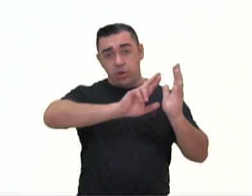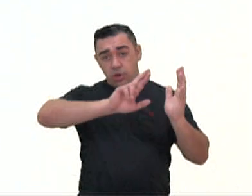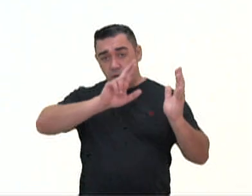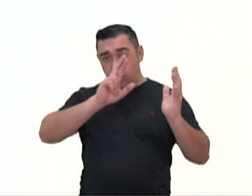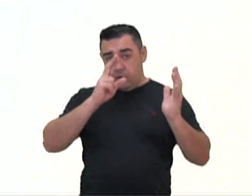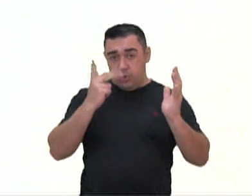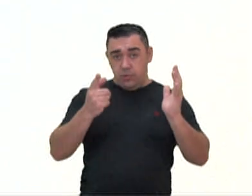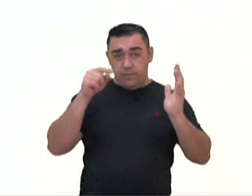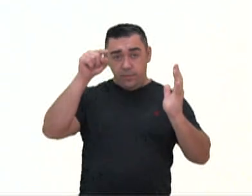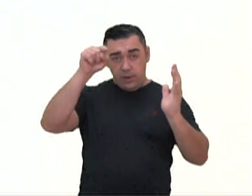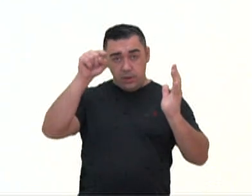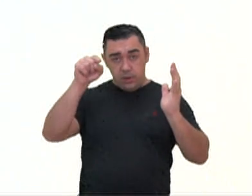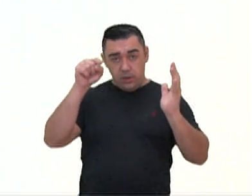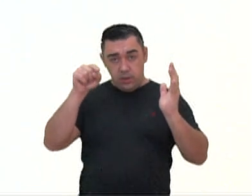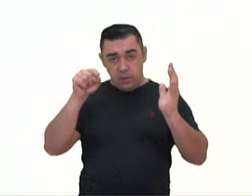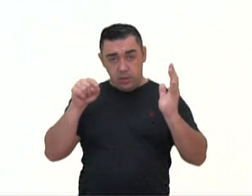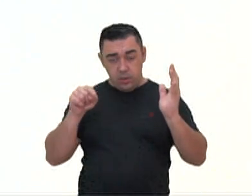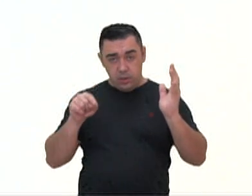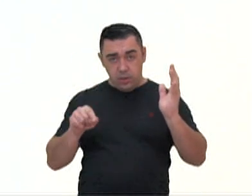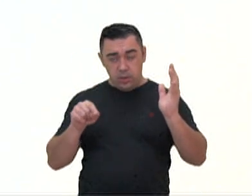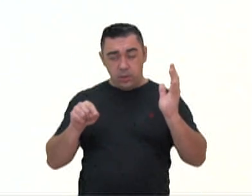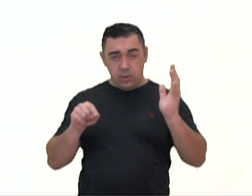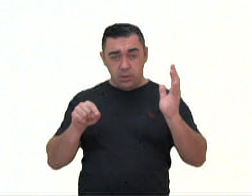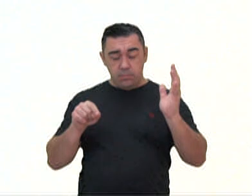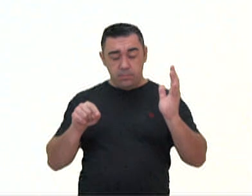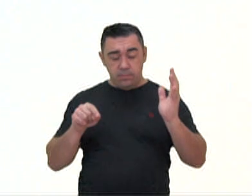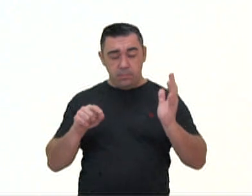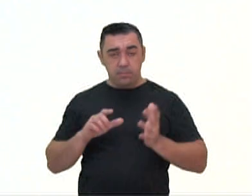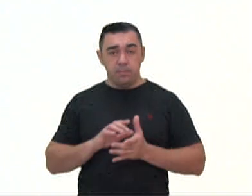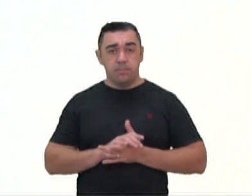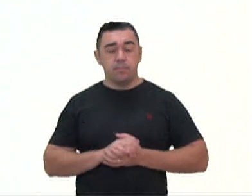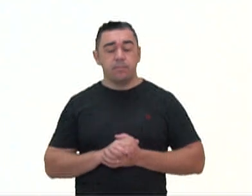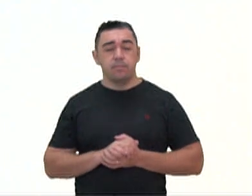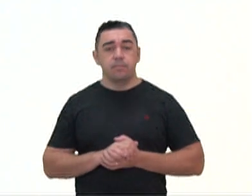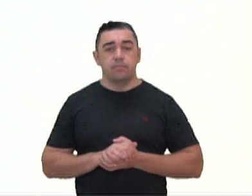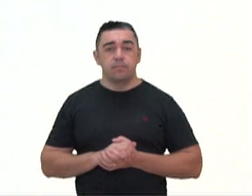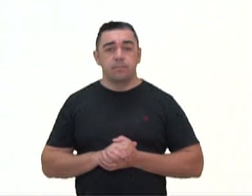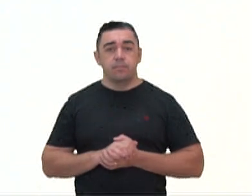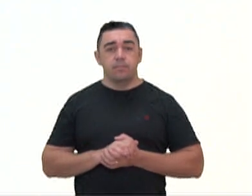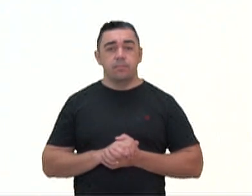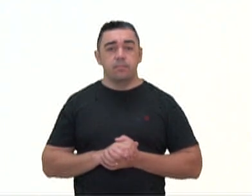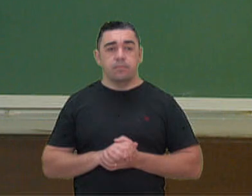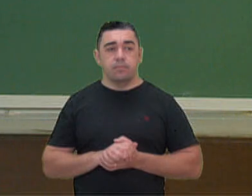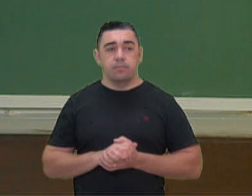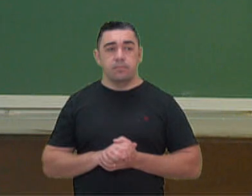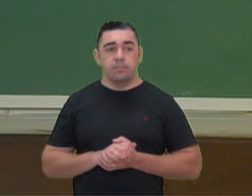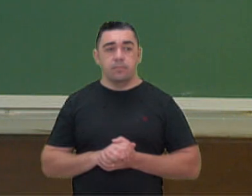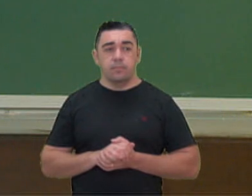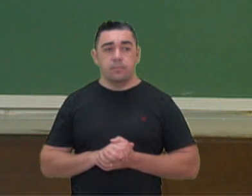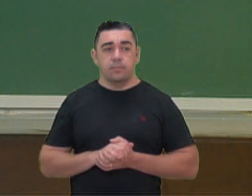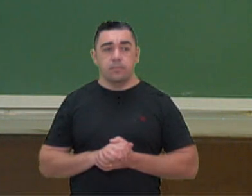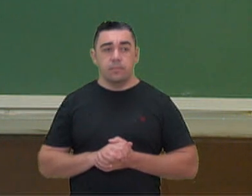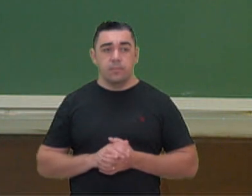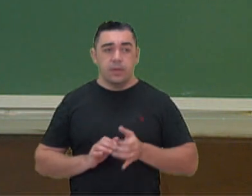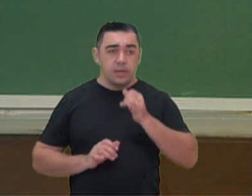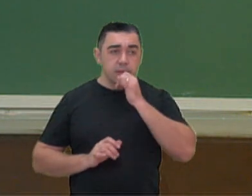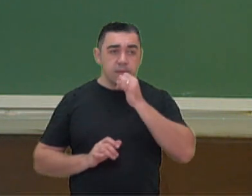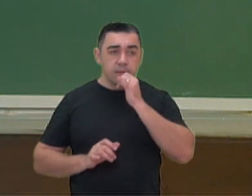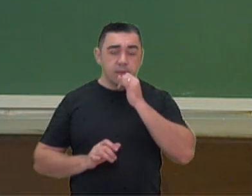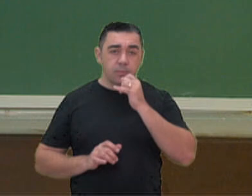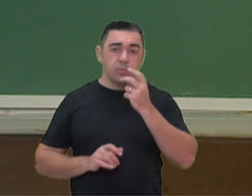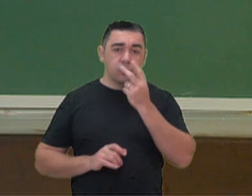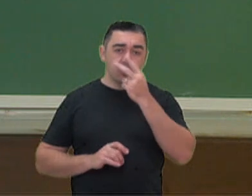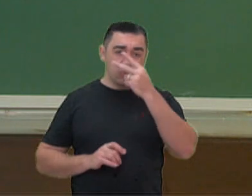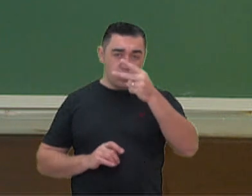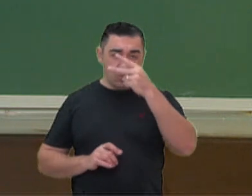diferentes imagens no contradomínio do segundo conjunto. É isso, a função é denominada injetora quando